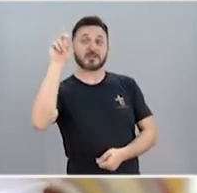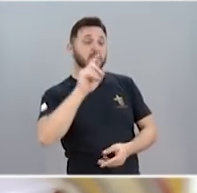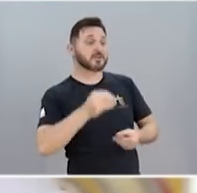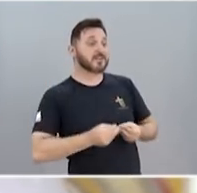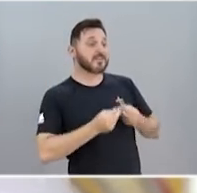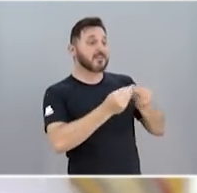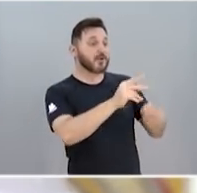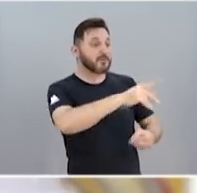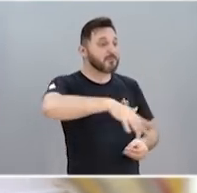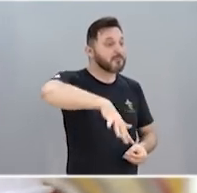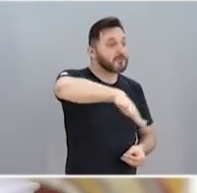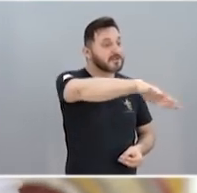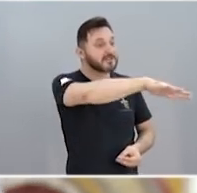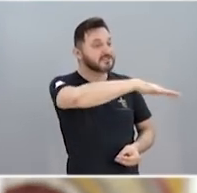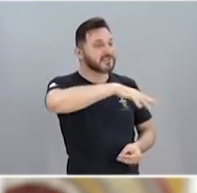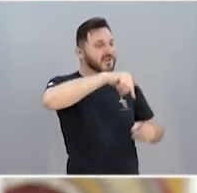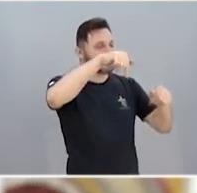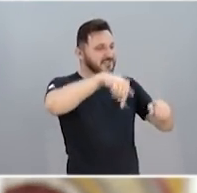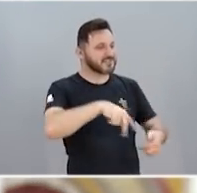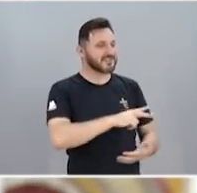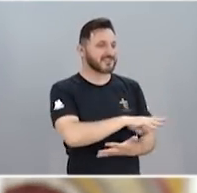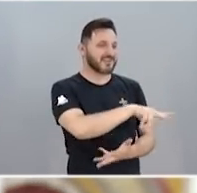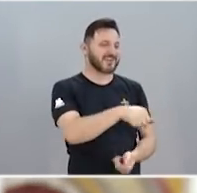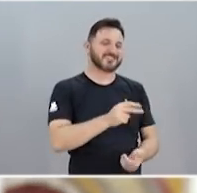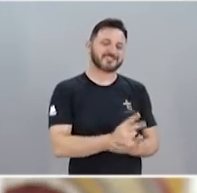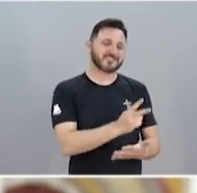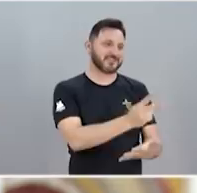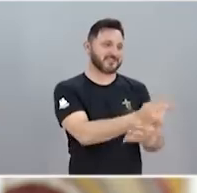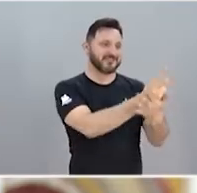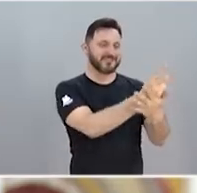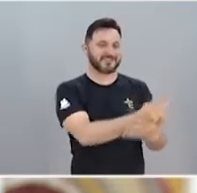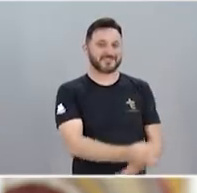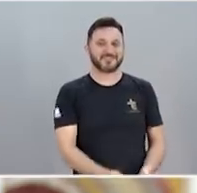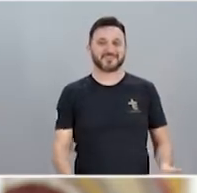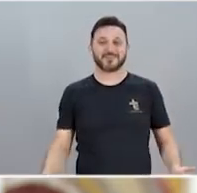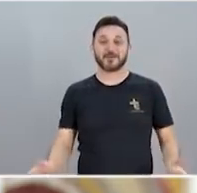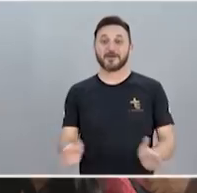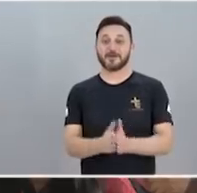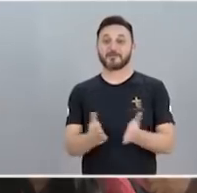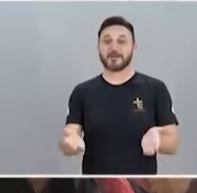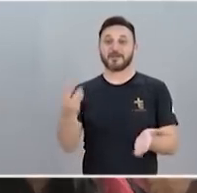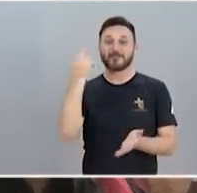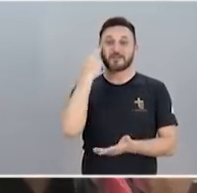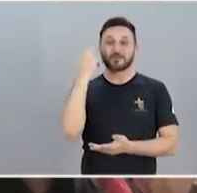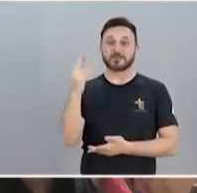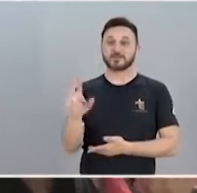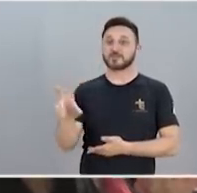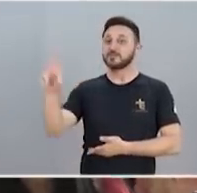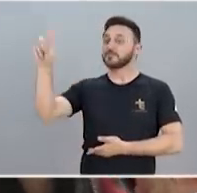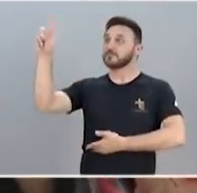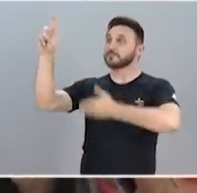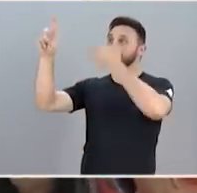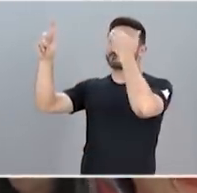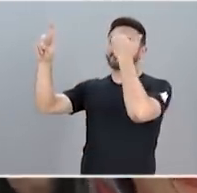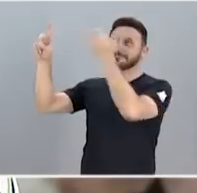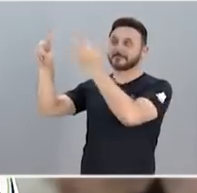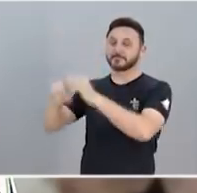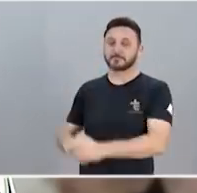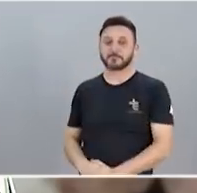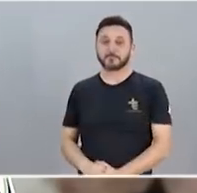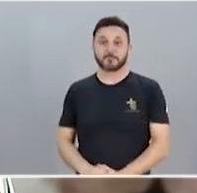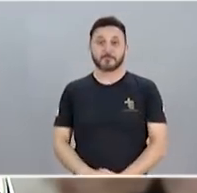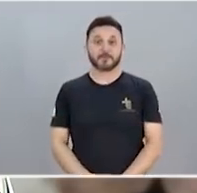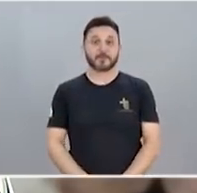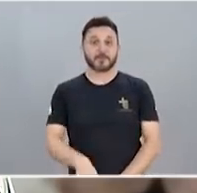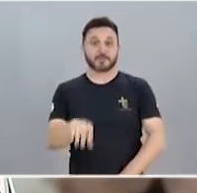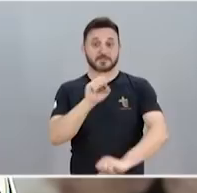Deus te vai dar para sempre. Palavra do Senhor. Graças a Deus. O